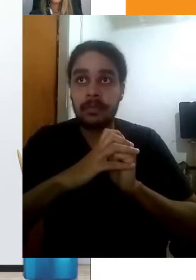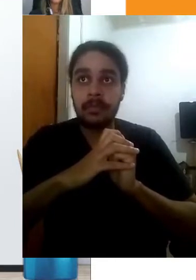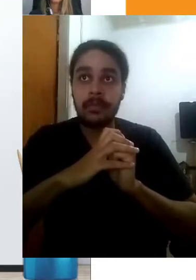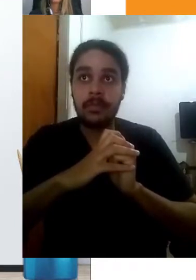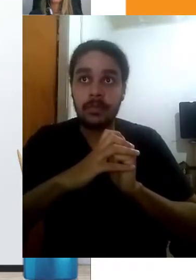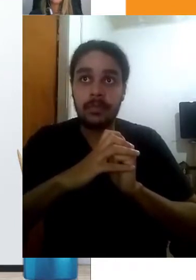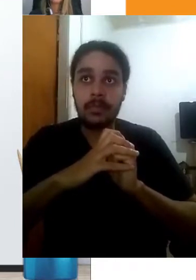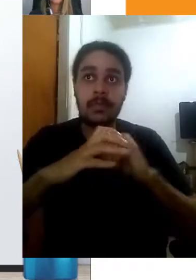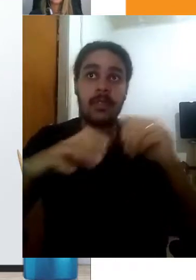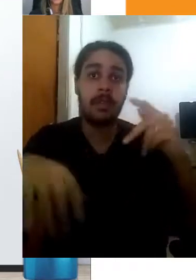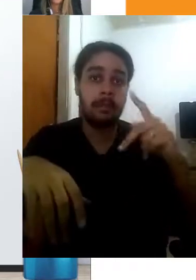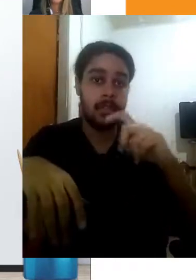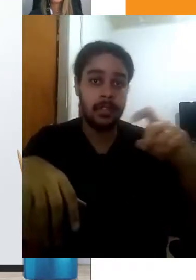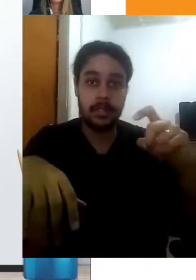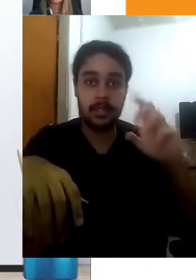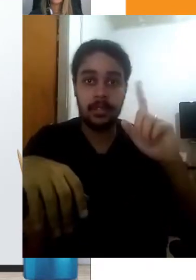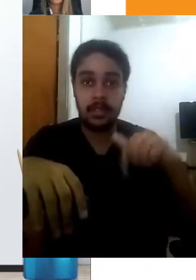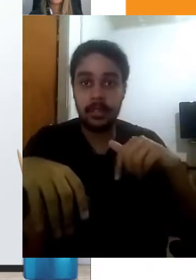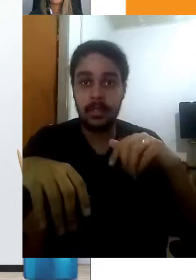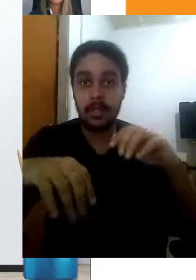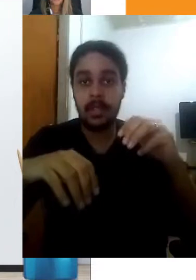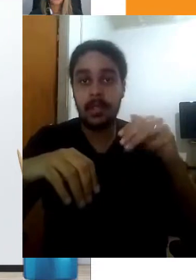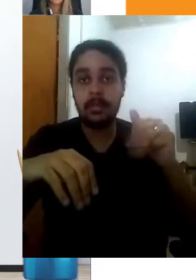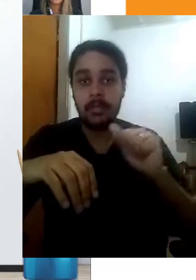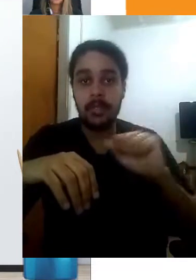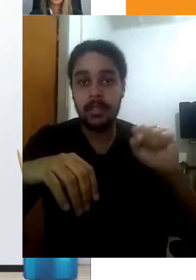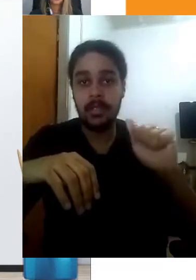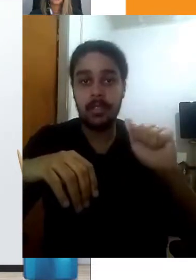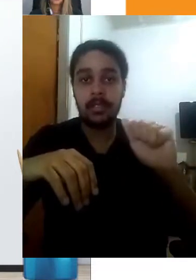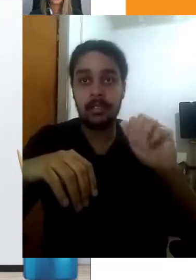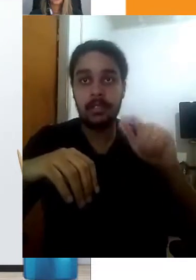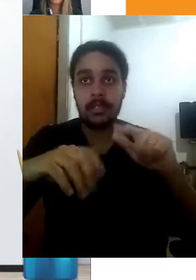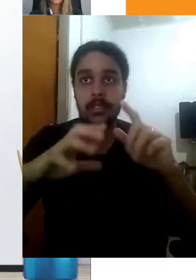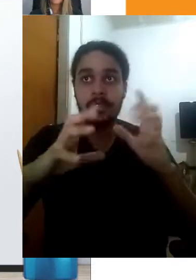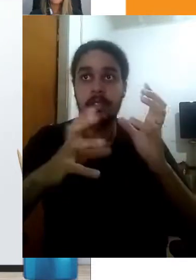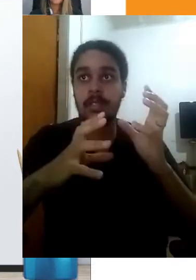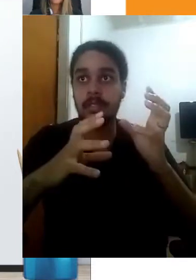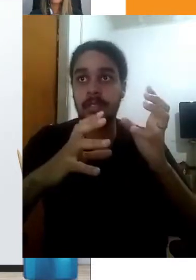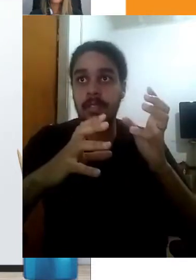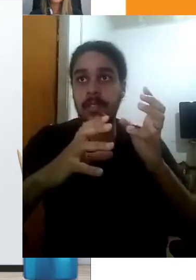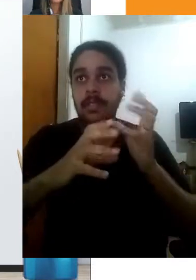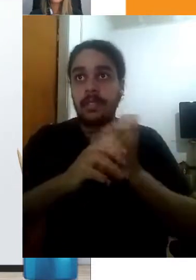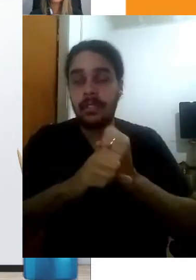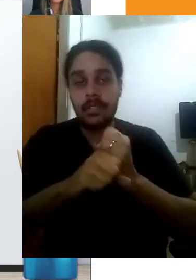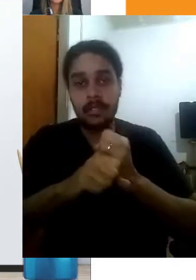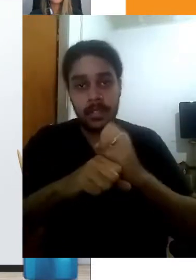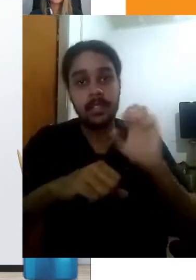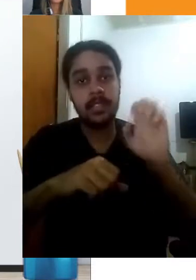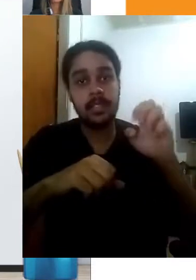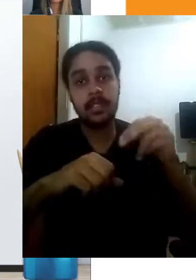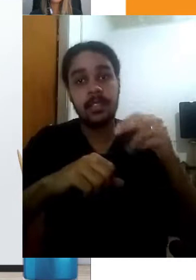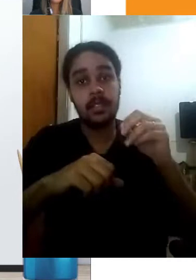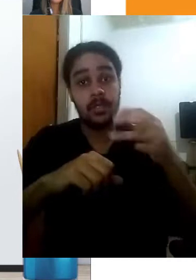Px, como havíamos colocado aqui, é o módulo da força-peso, massa vezes aceleração da gravidade, vezes o seno de